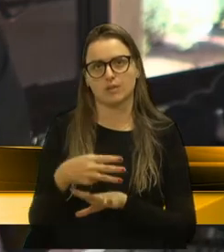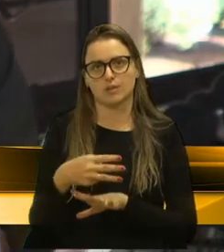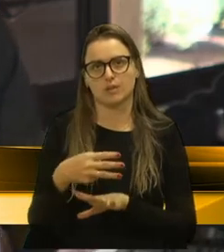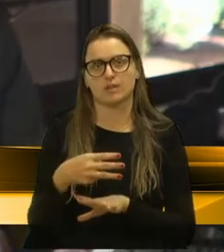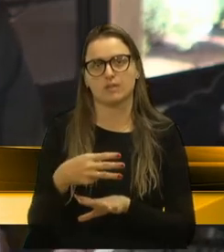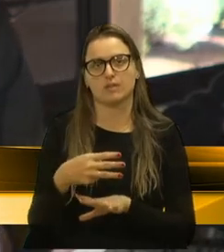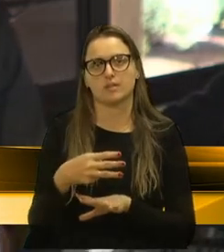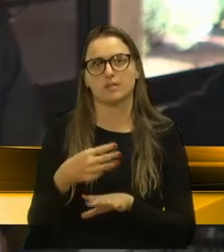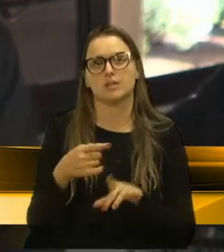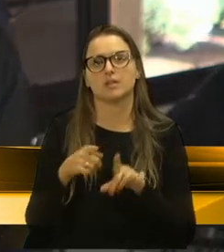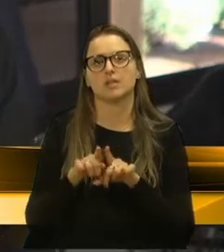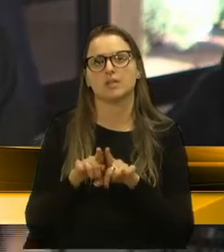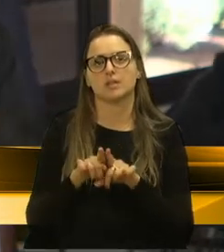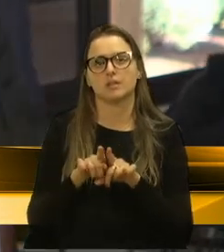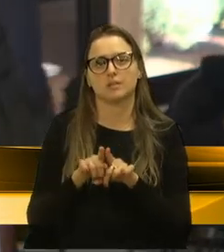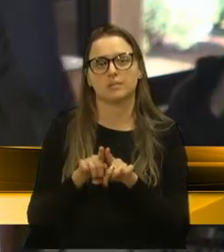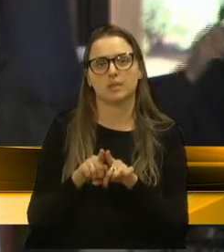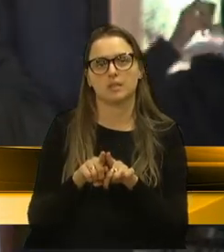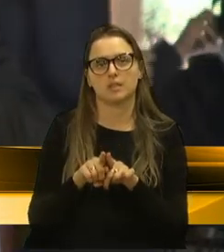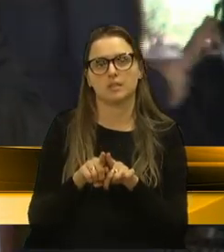deixou